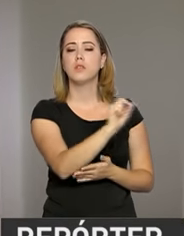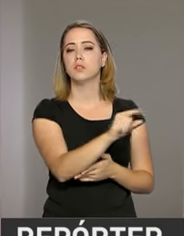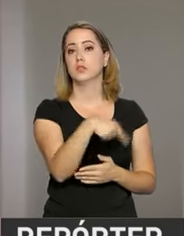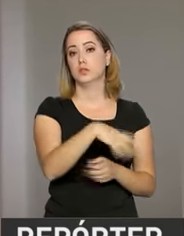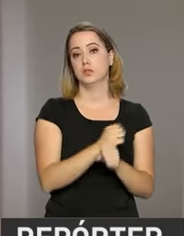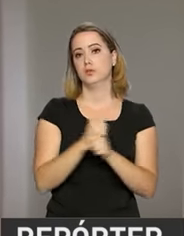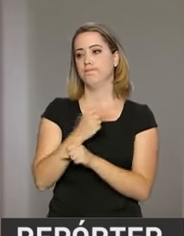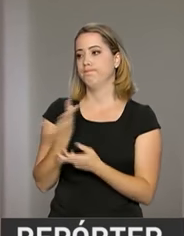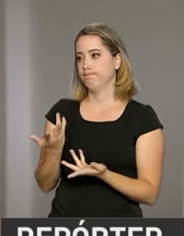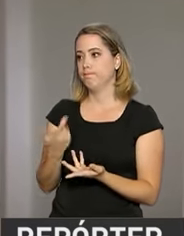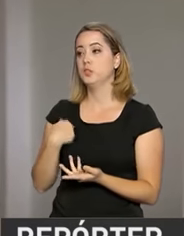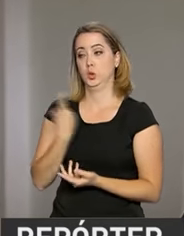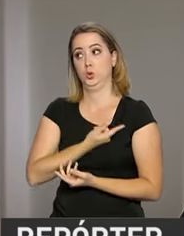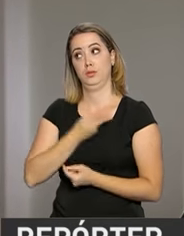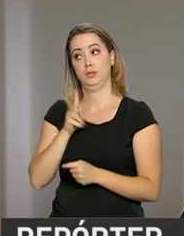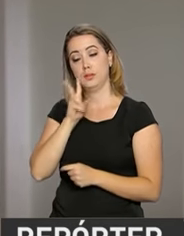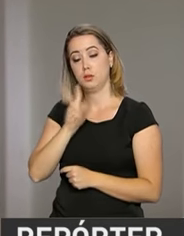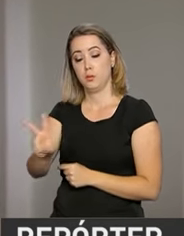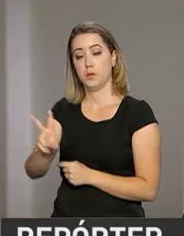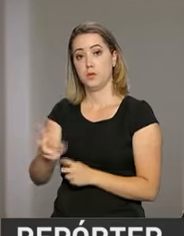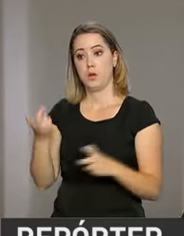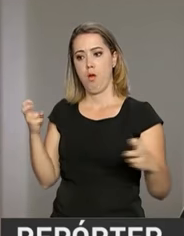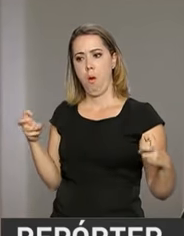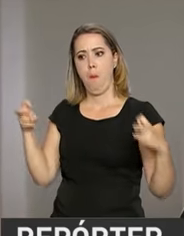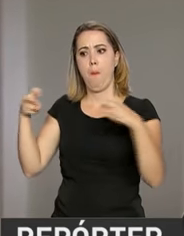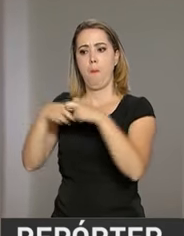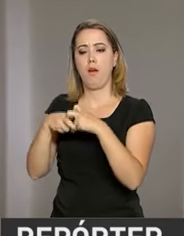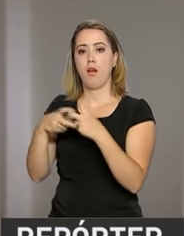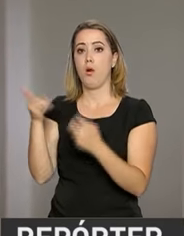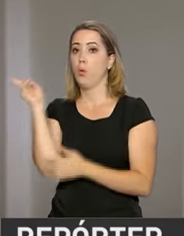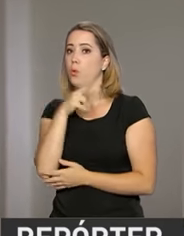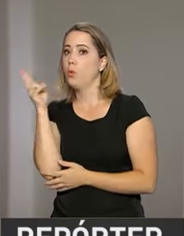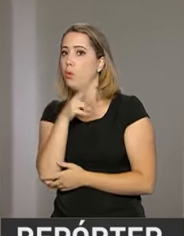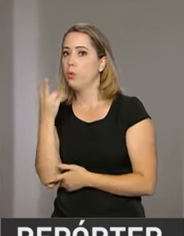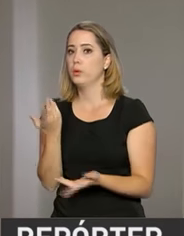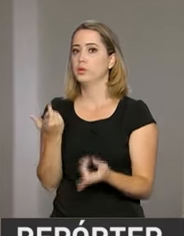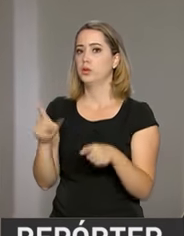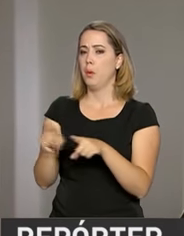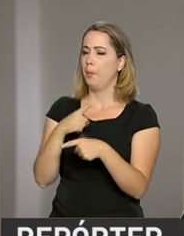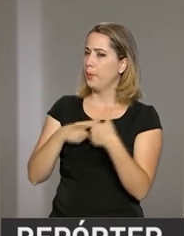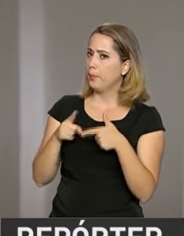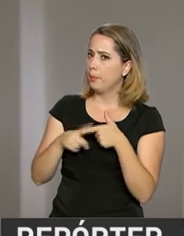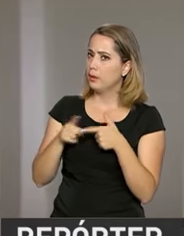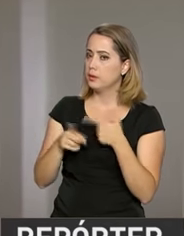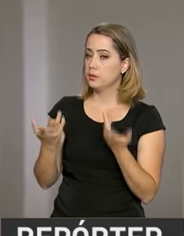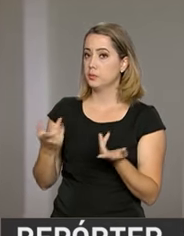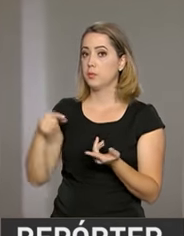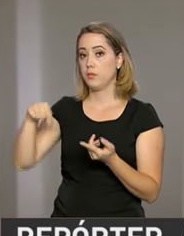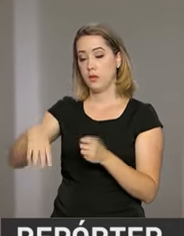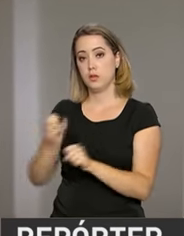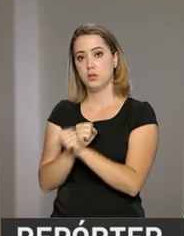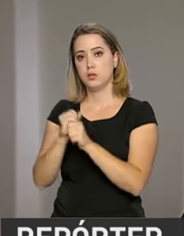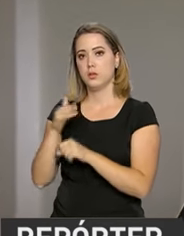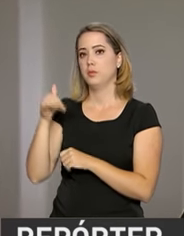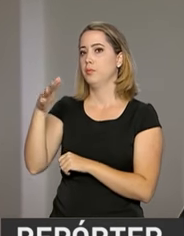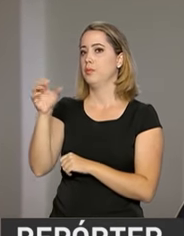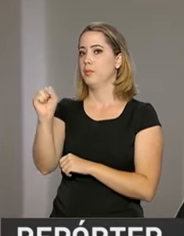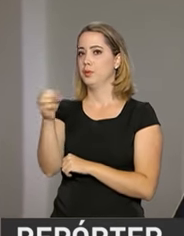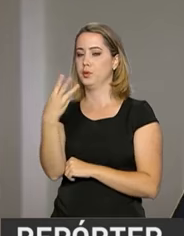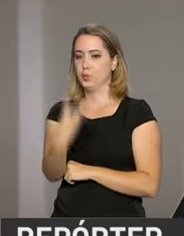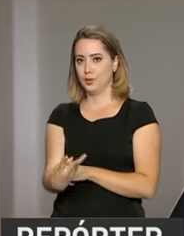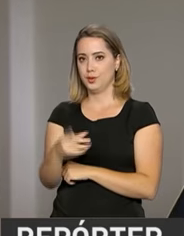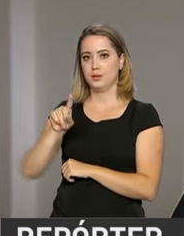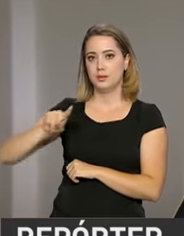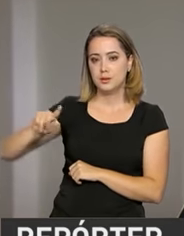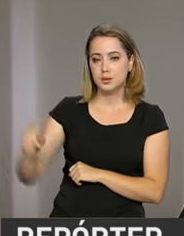trânsito exesso de velocidade Onde por exemplo esse ano a gente fez durante as festas de final de ano mais de 83.000